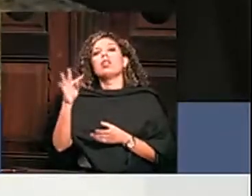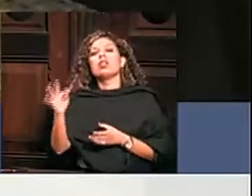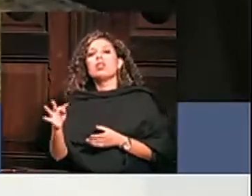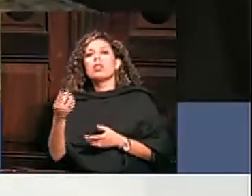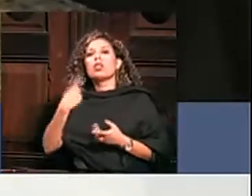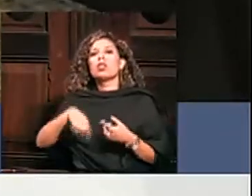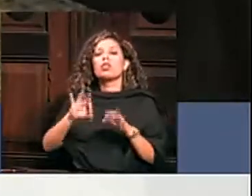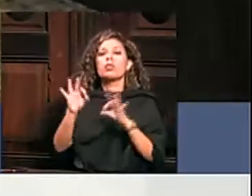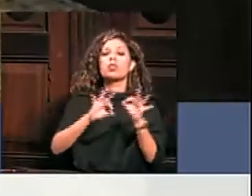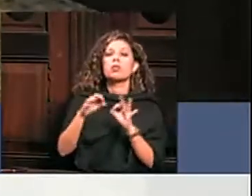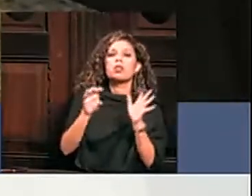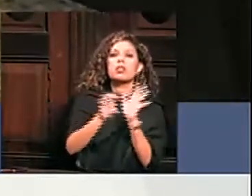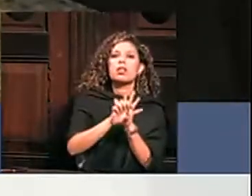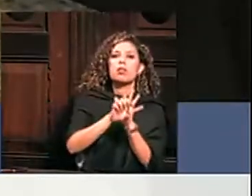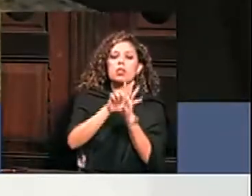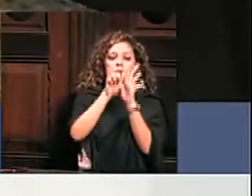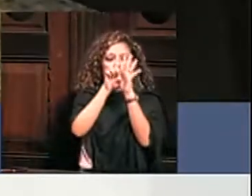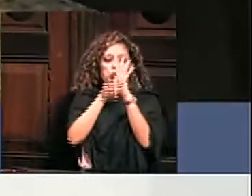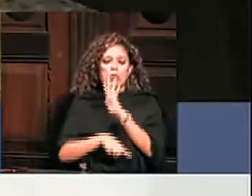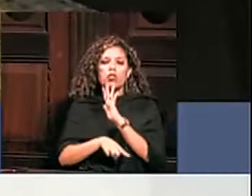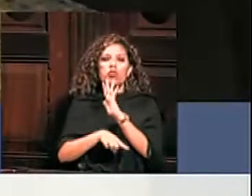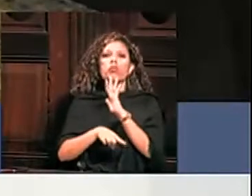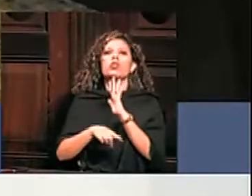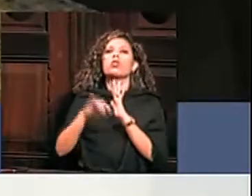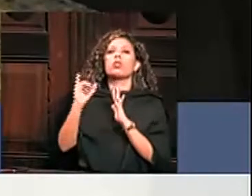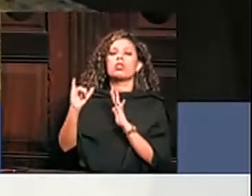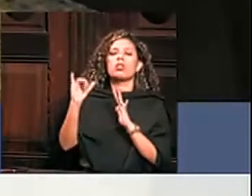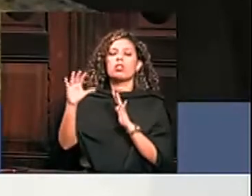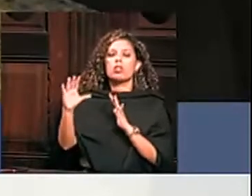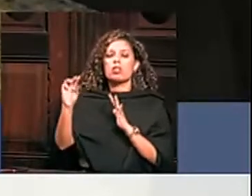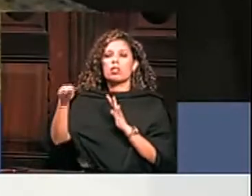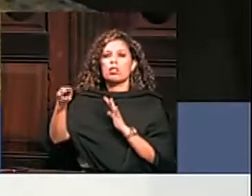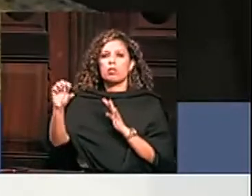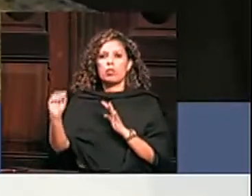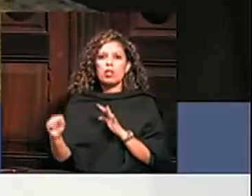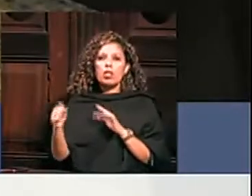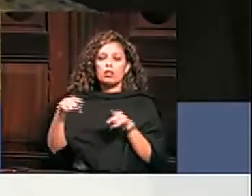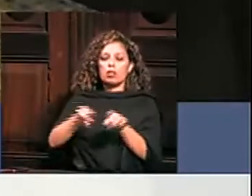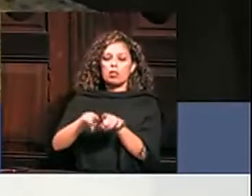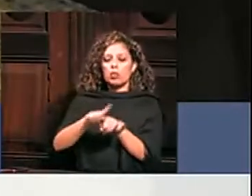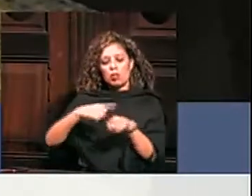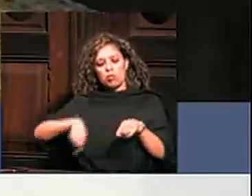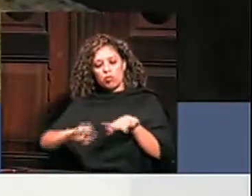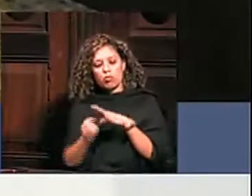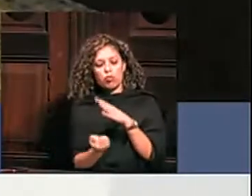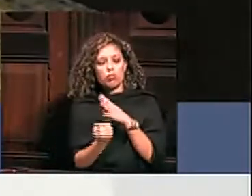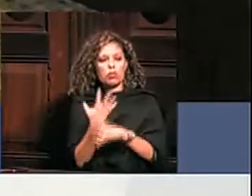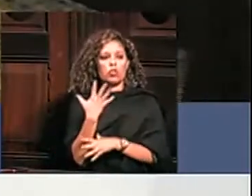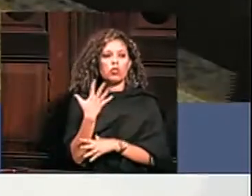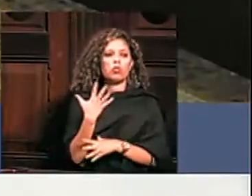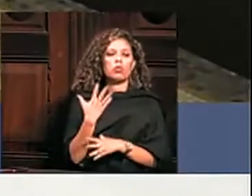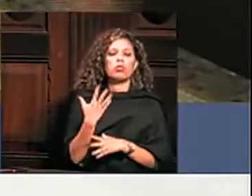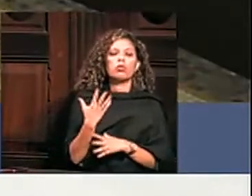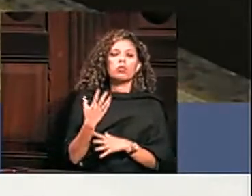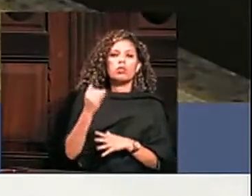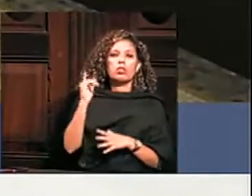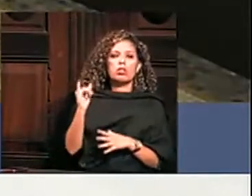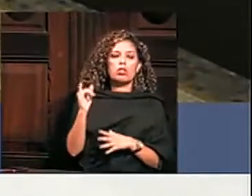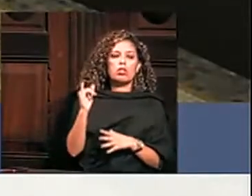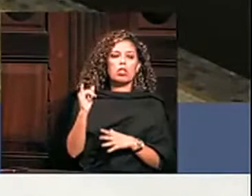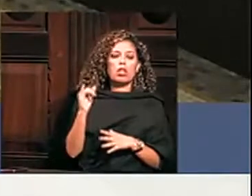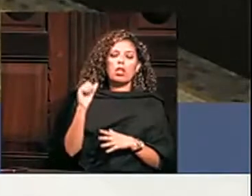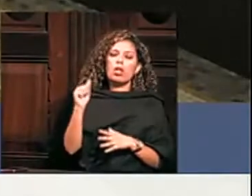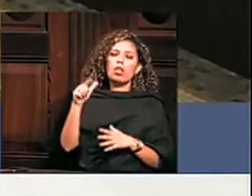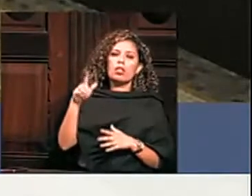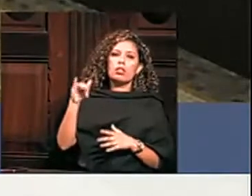refere à redução da alíquota do ICMS, conseguimos construir aqui a redução da alíquota do ICMS